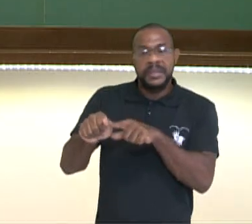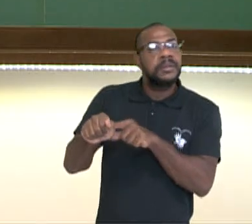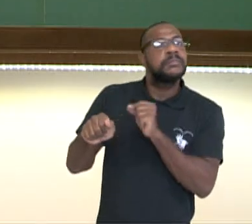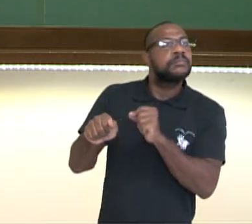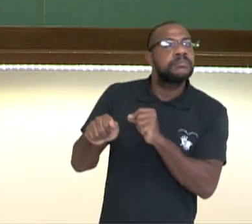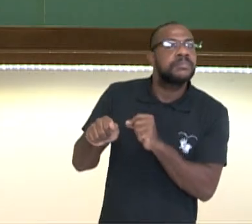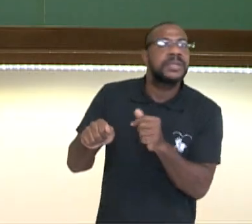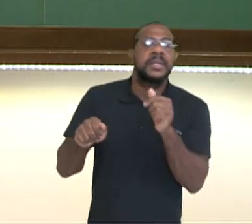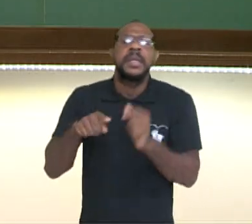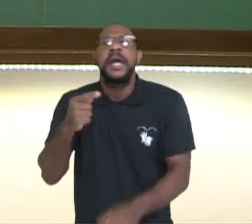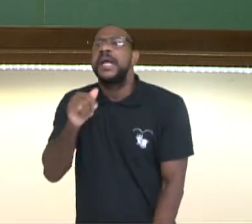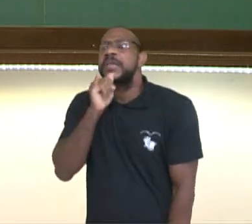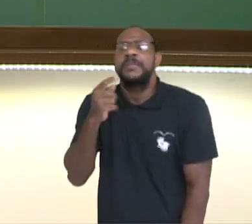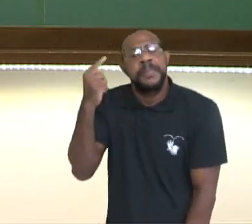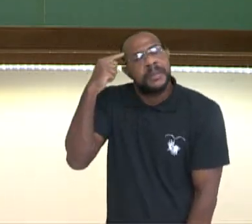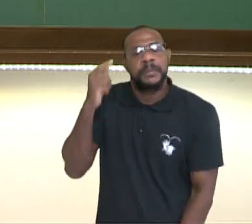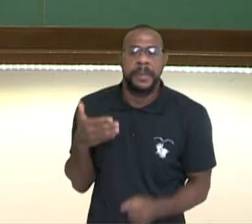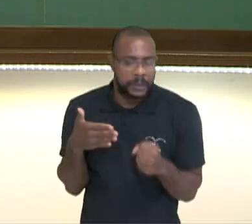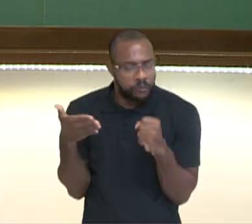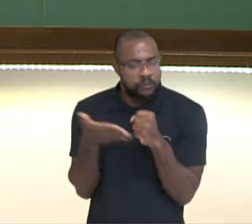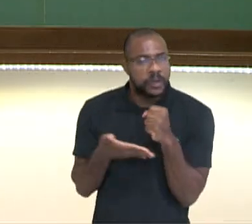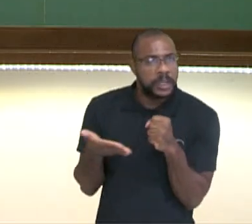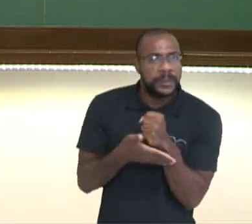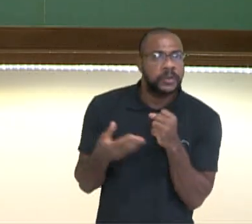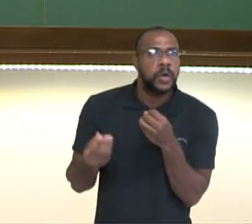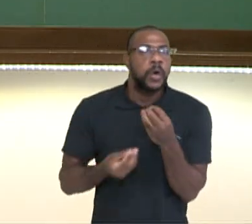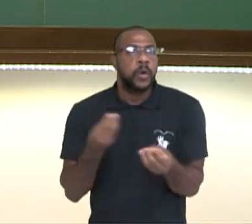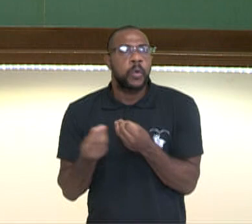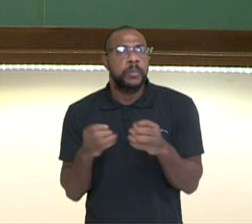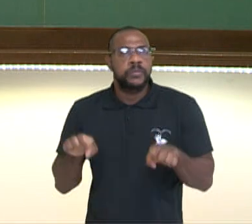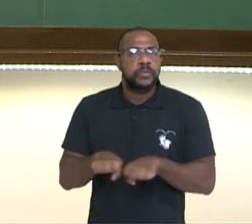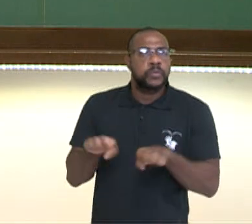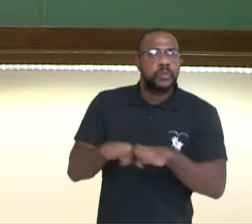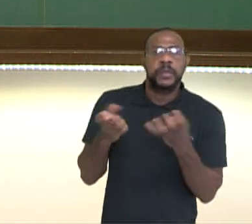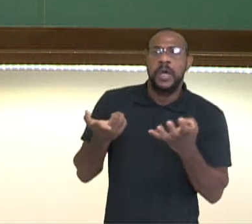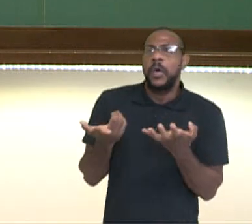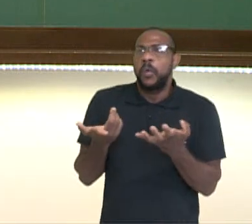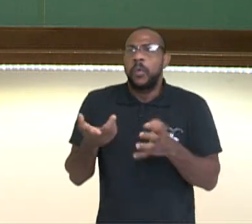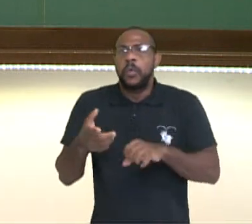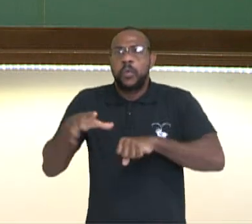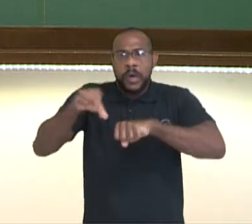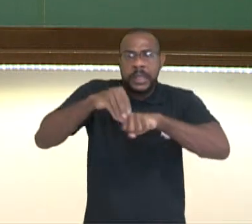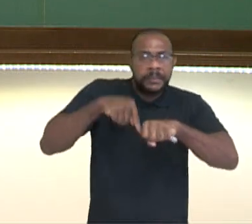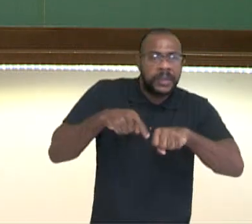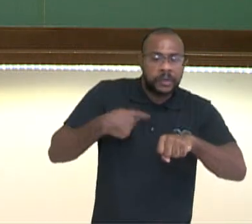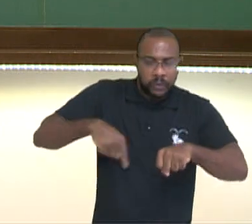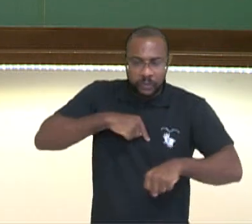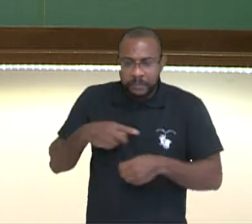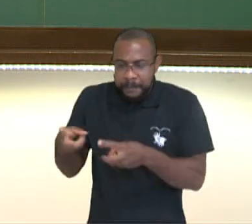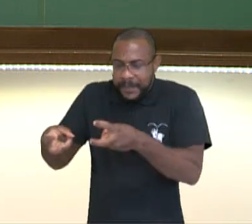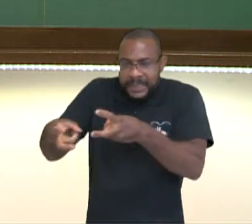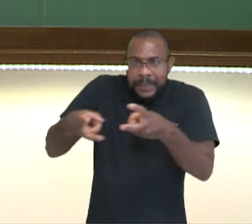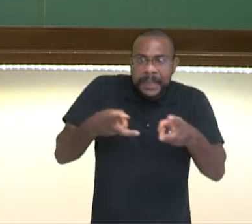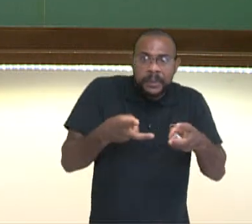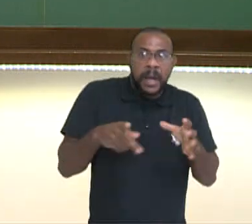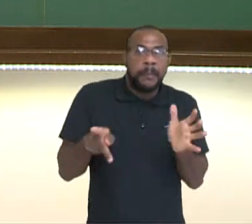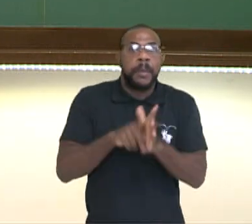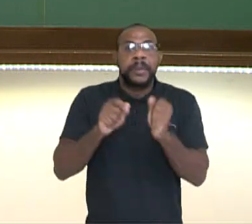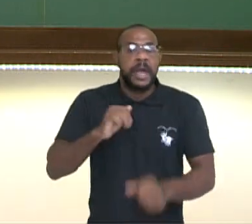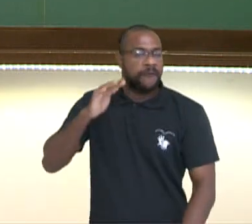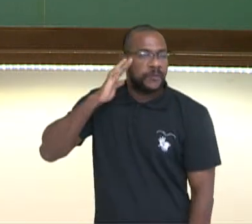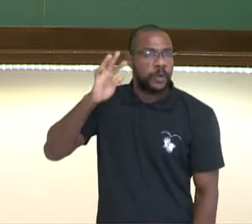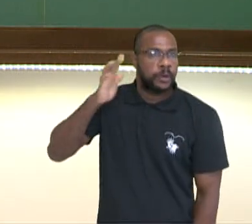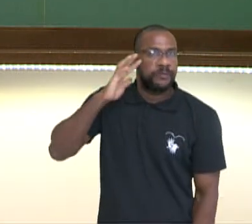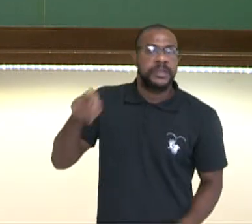o fundamento, como se estrutura o conhecimento, nós estamos percebendo a própria filosofia